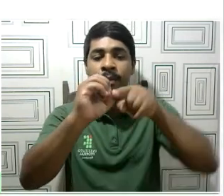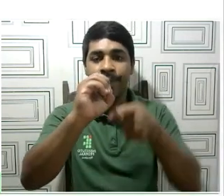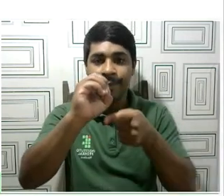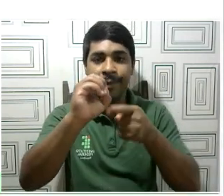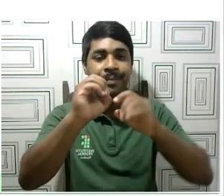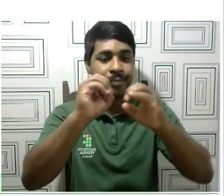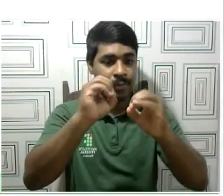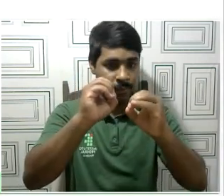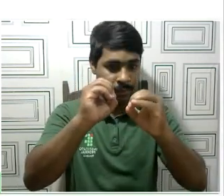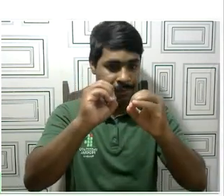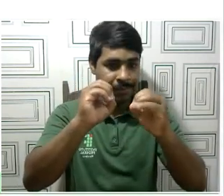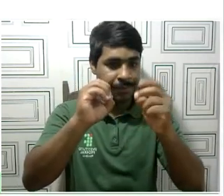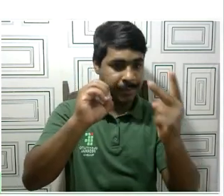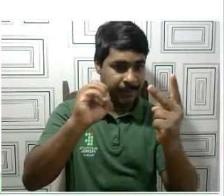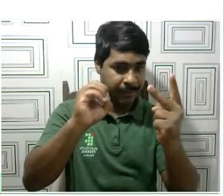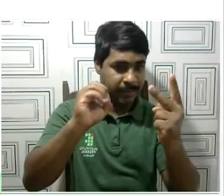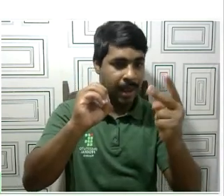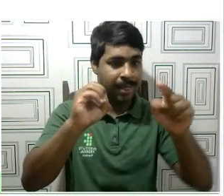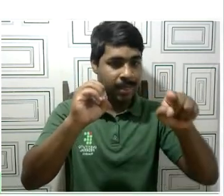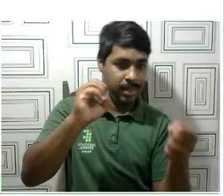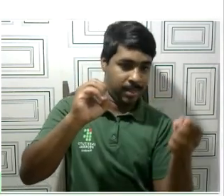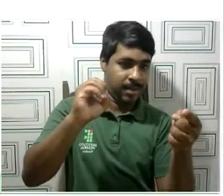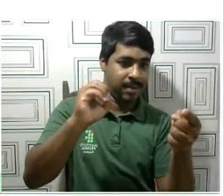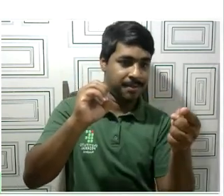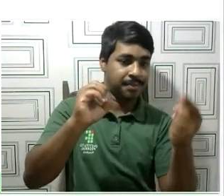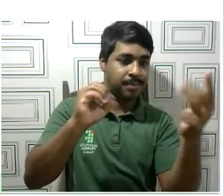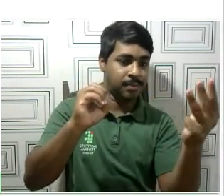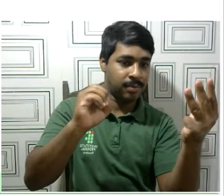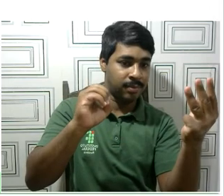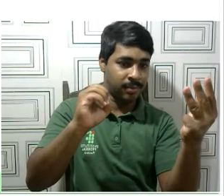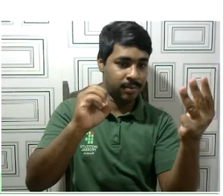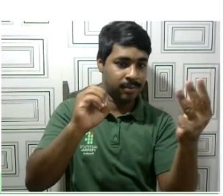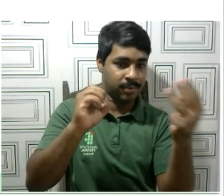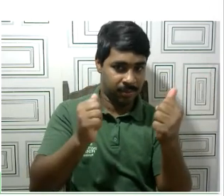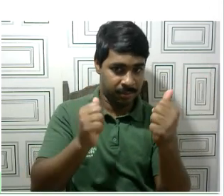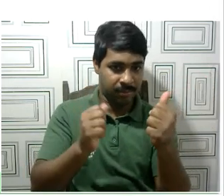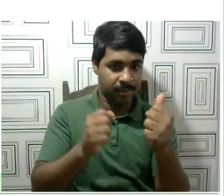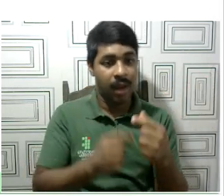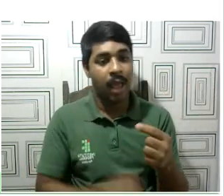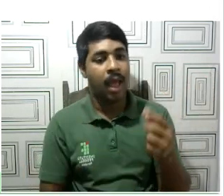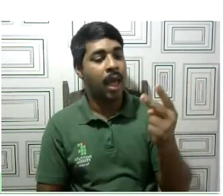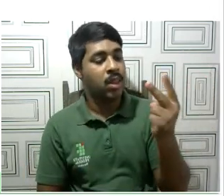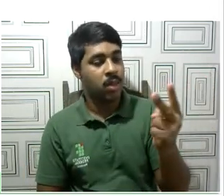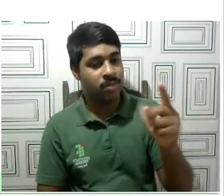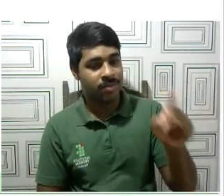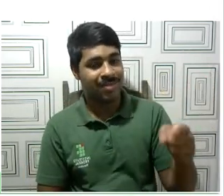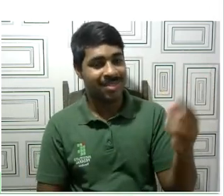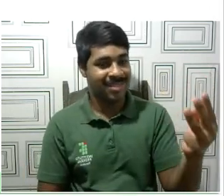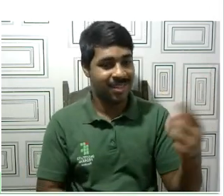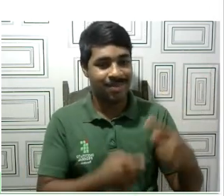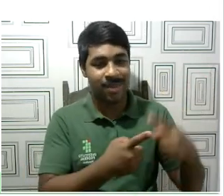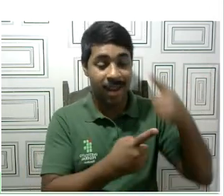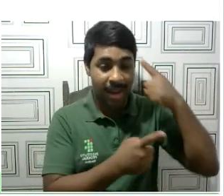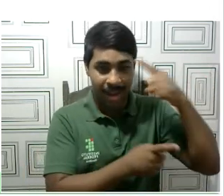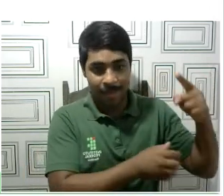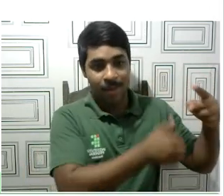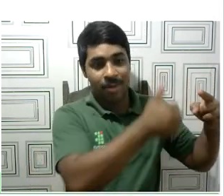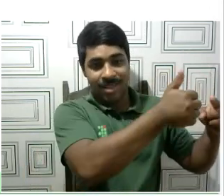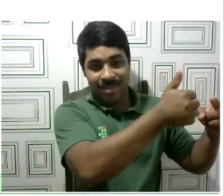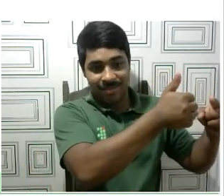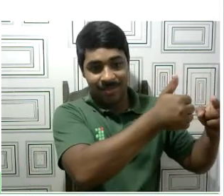que 10. Tem que ser sempre um número menor que 10, tá? Então a gente vai deslocar até o 2 para ficar 2,3. Então a gente já sabe que vai